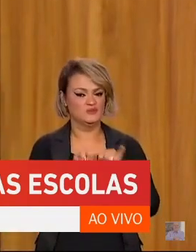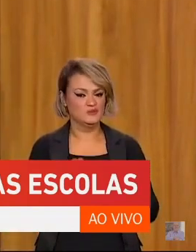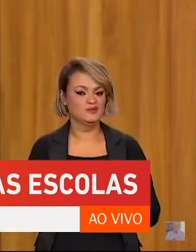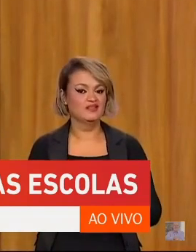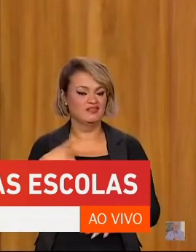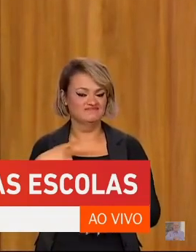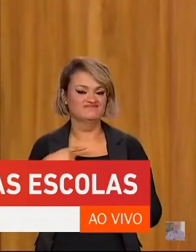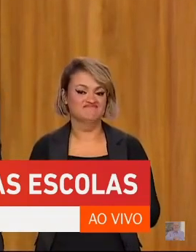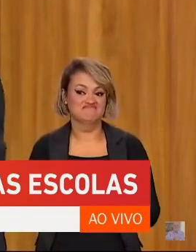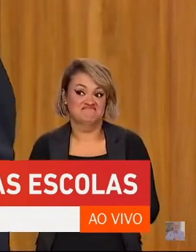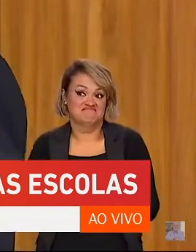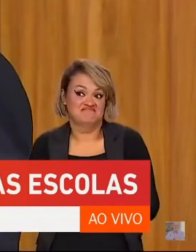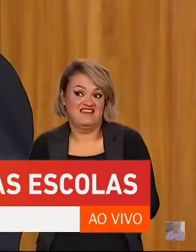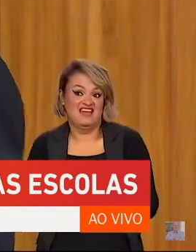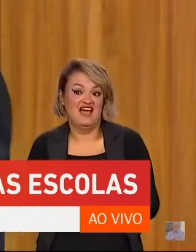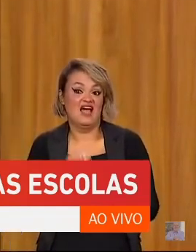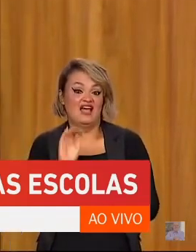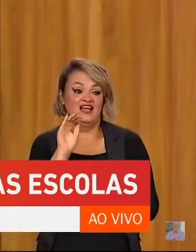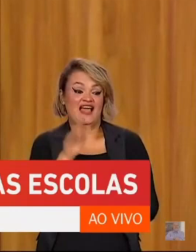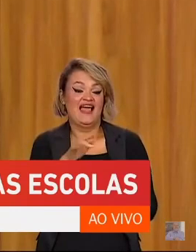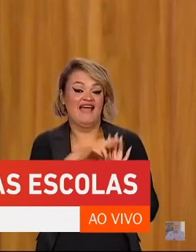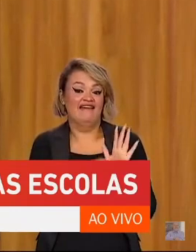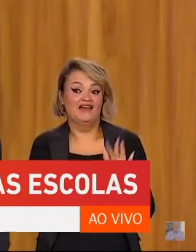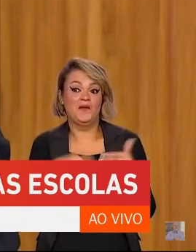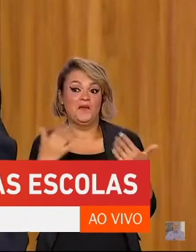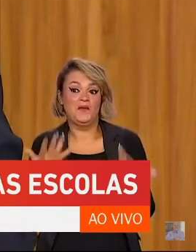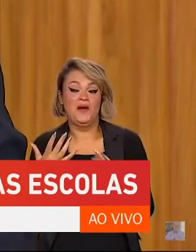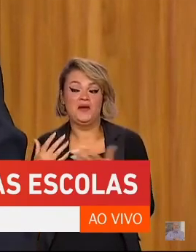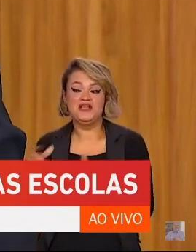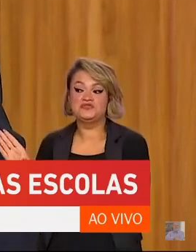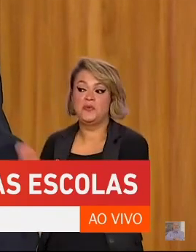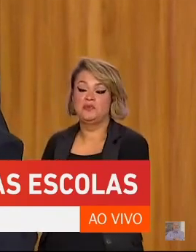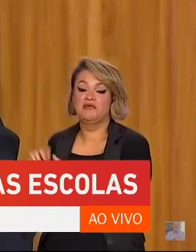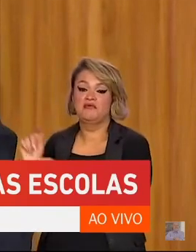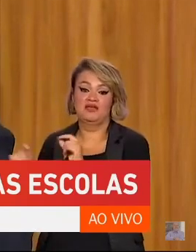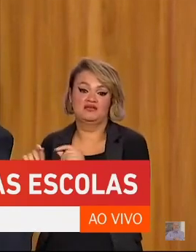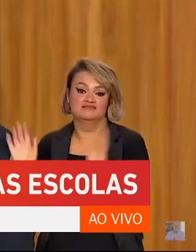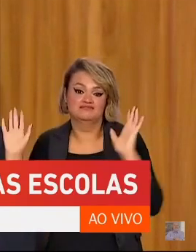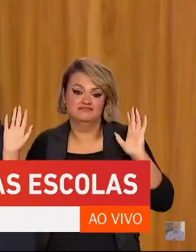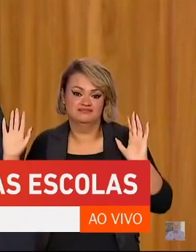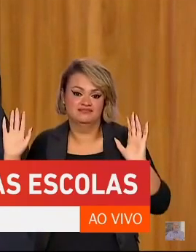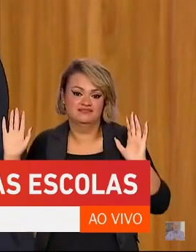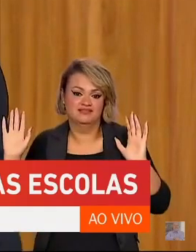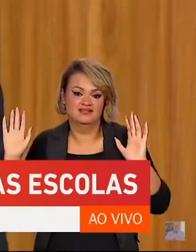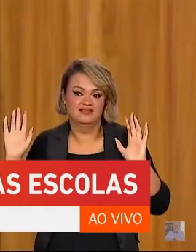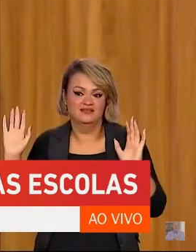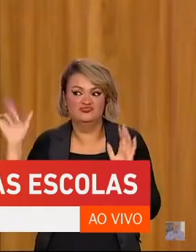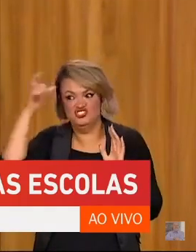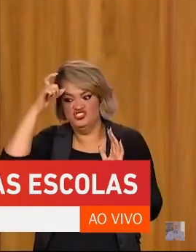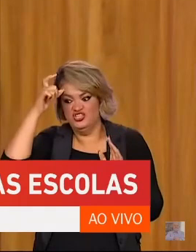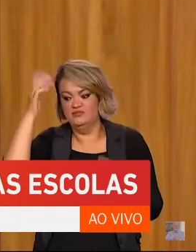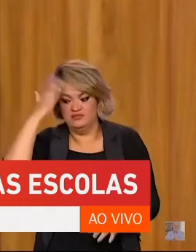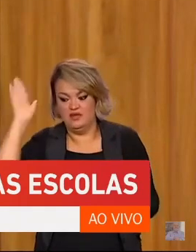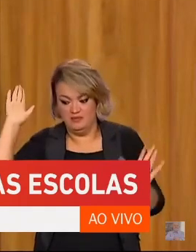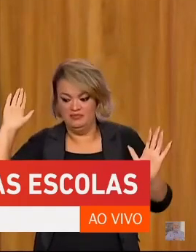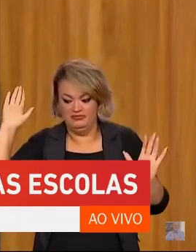estruturada. Sabe Deus com quais parâmetros ou com quais inspirações, corrigindo, sabe o diabo com quais parâmetros